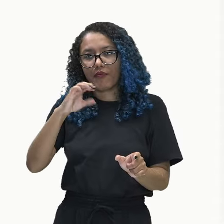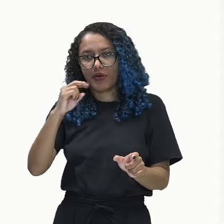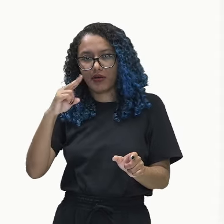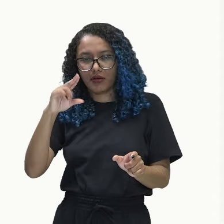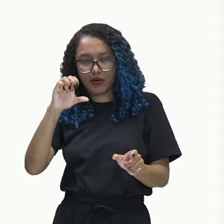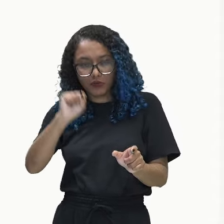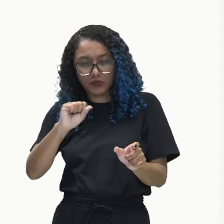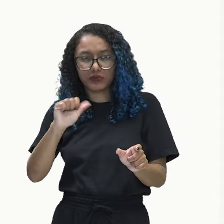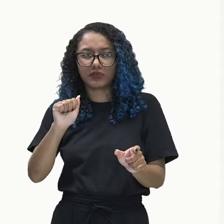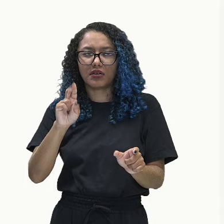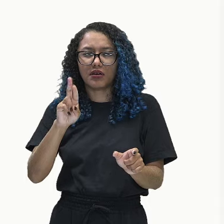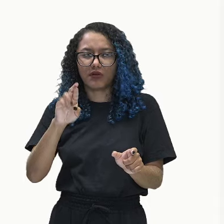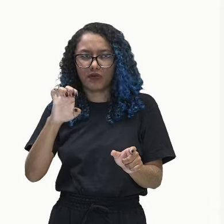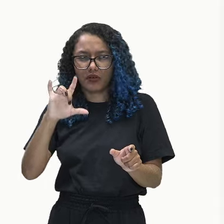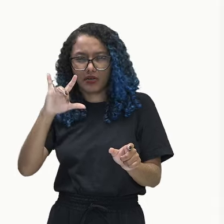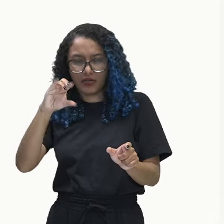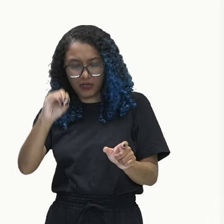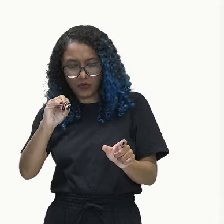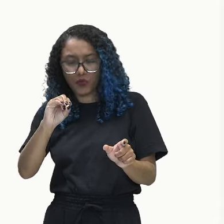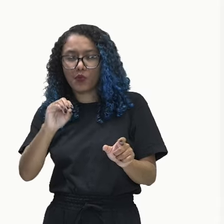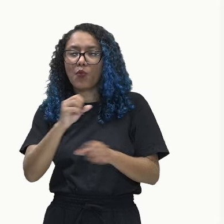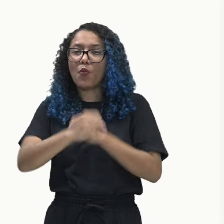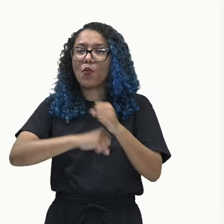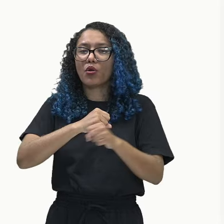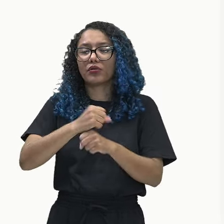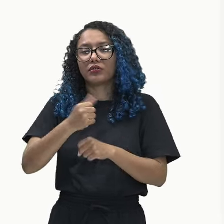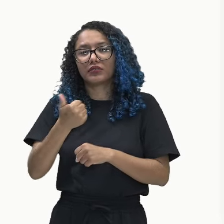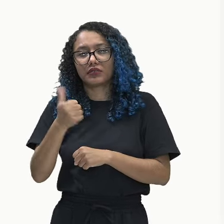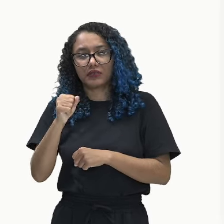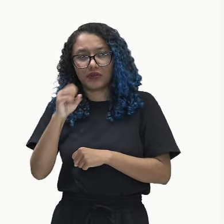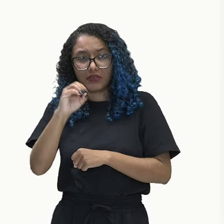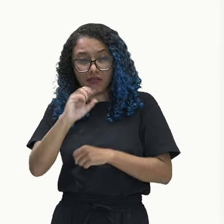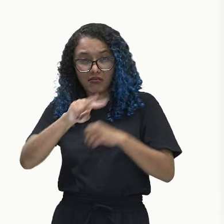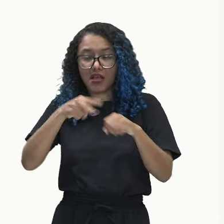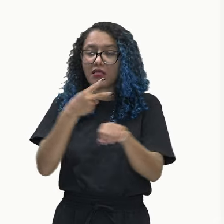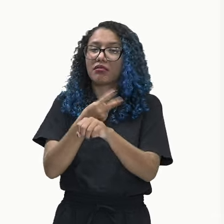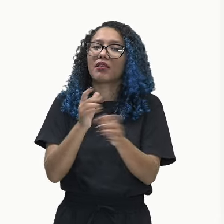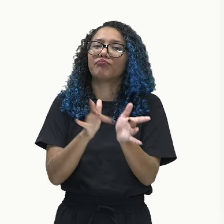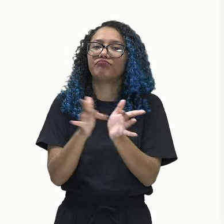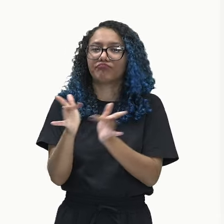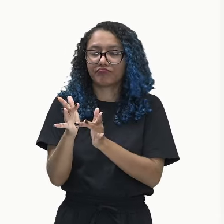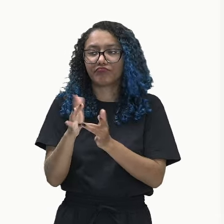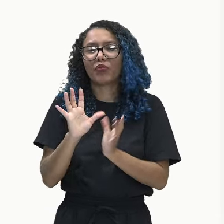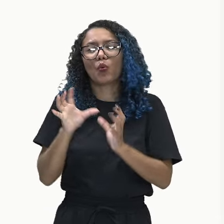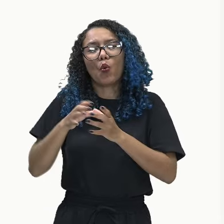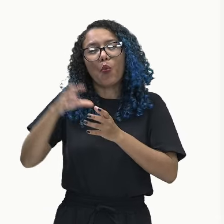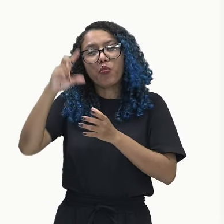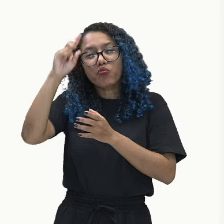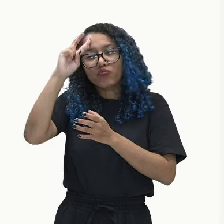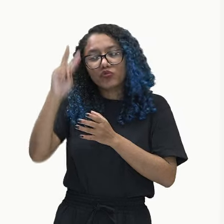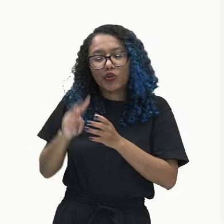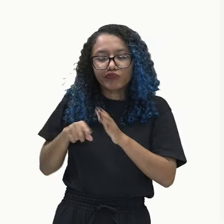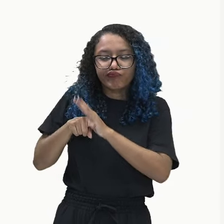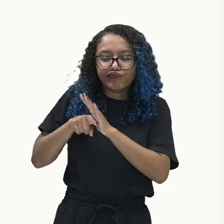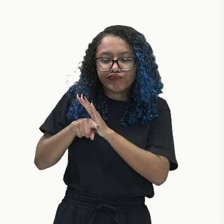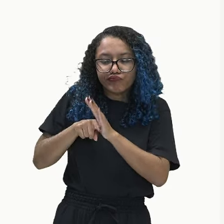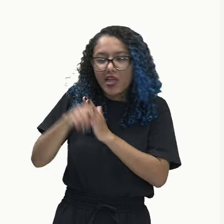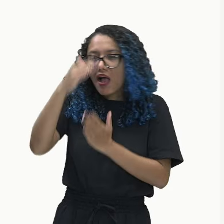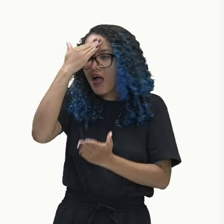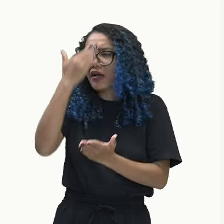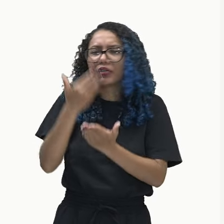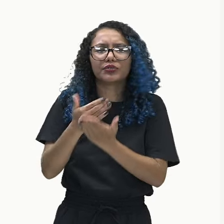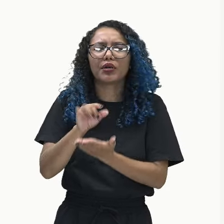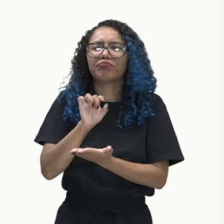no ano de 180 depois de Cristo. Muitos historiadores acreditam, basicamente, que